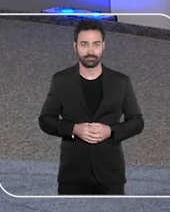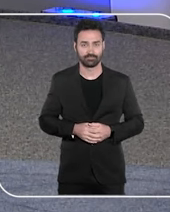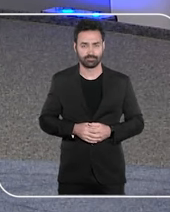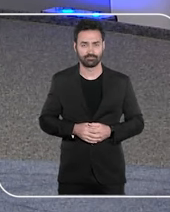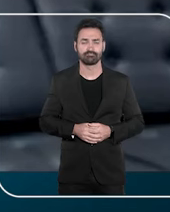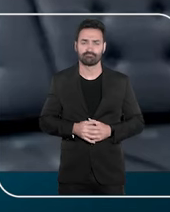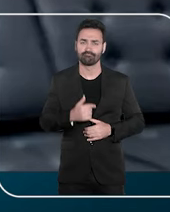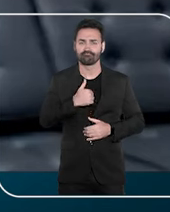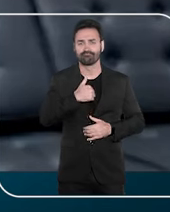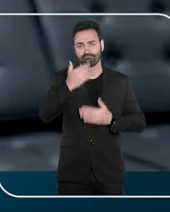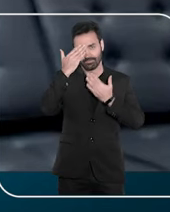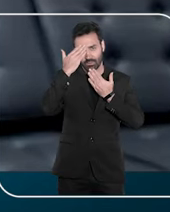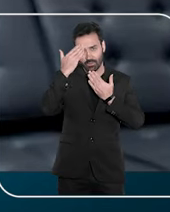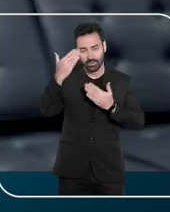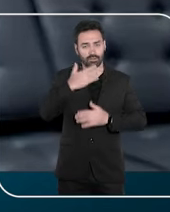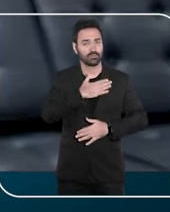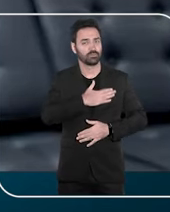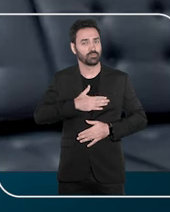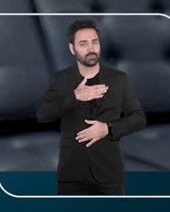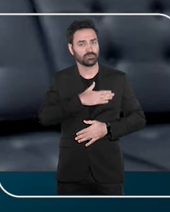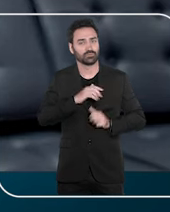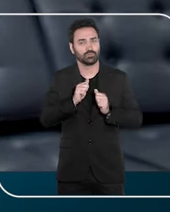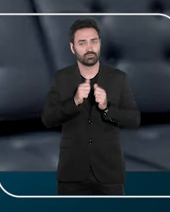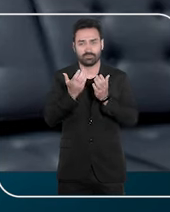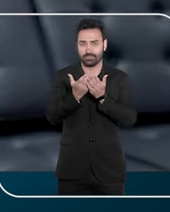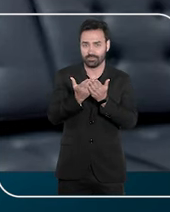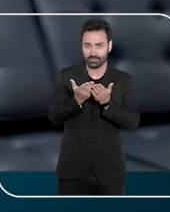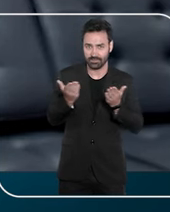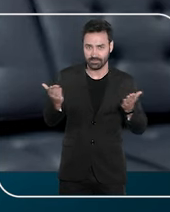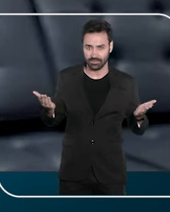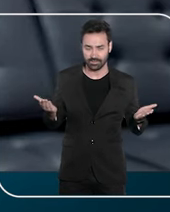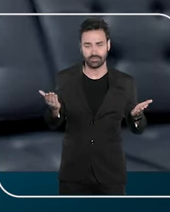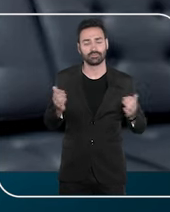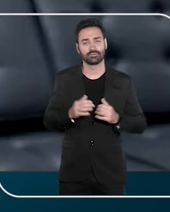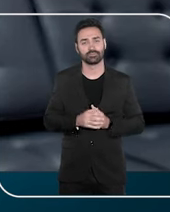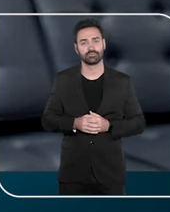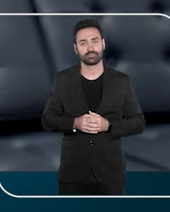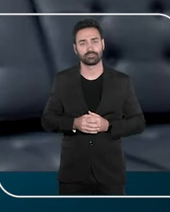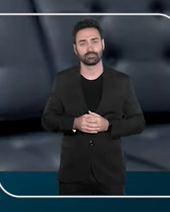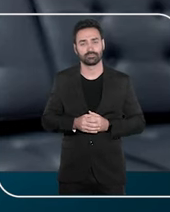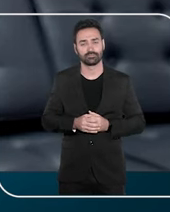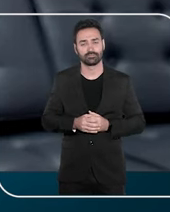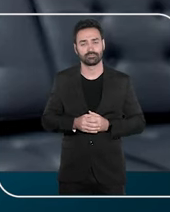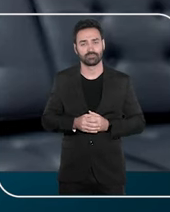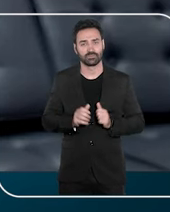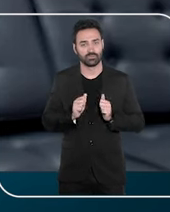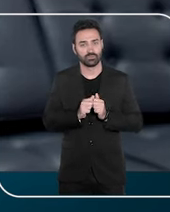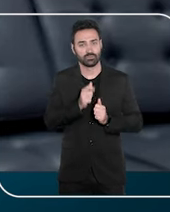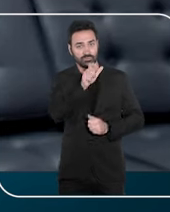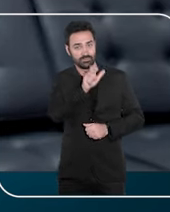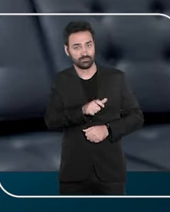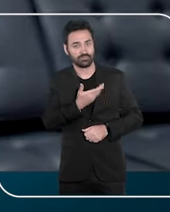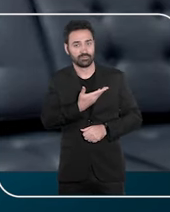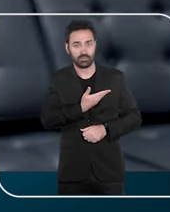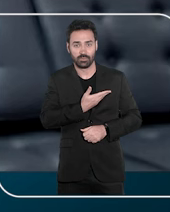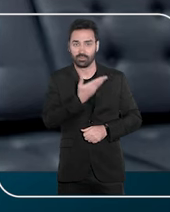Eu agradeço, é um prazer estar aqui com vocês, na companhia do meu caríssimo, querido